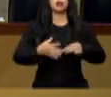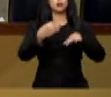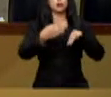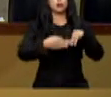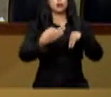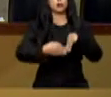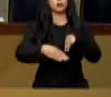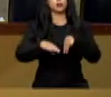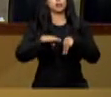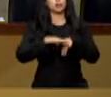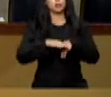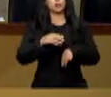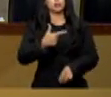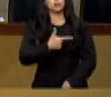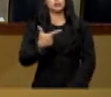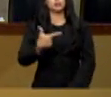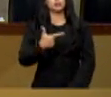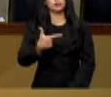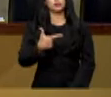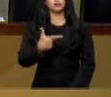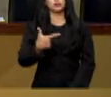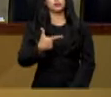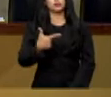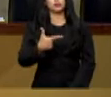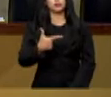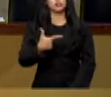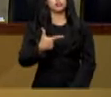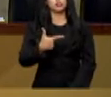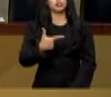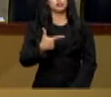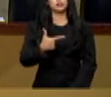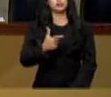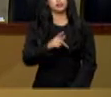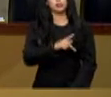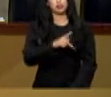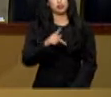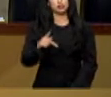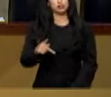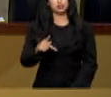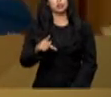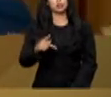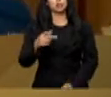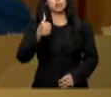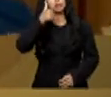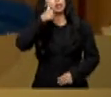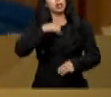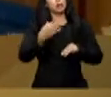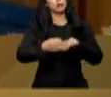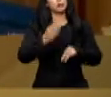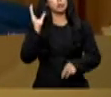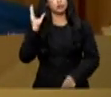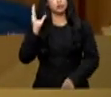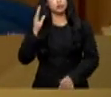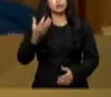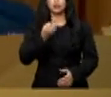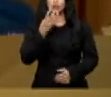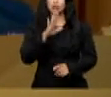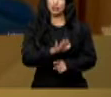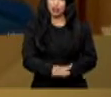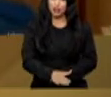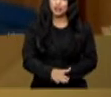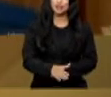excelência, vice-presidente do tribunal, ministra Rosa Weber. Boa tarde, presidente. Agradeço a vossa